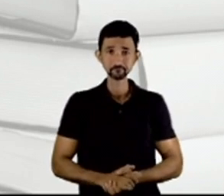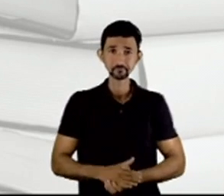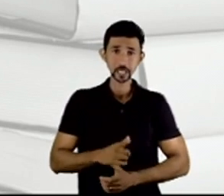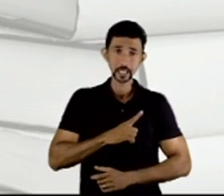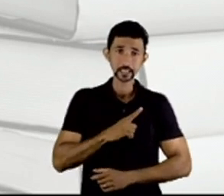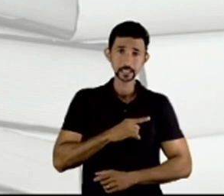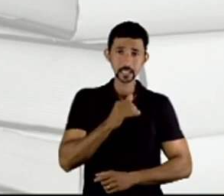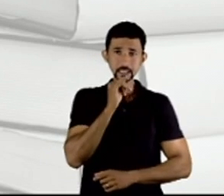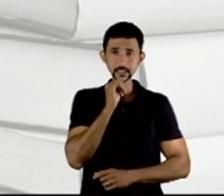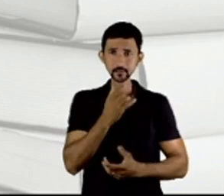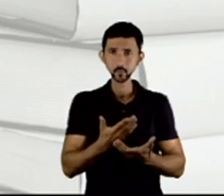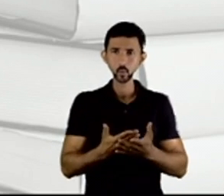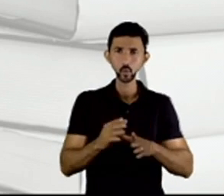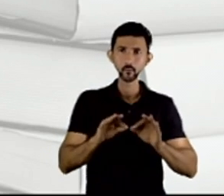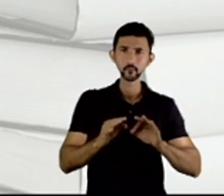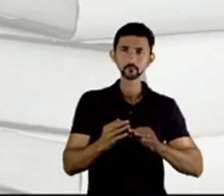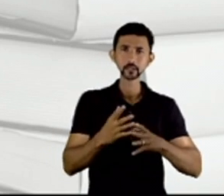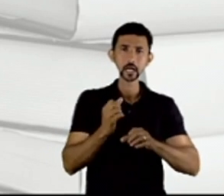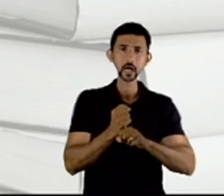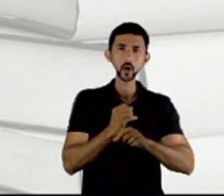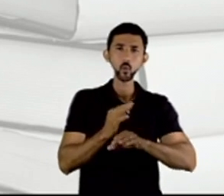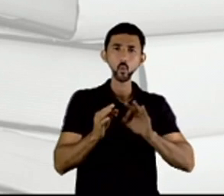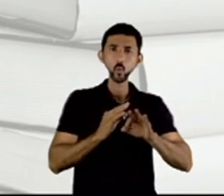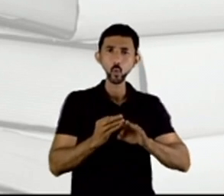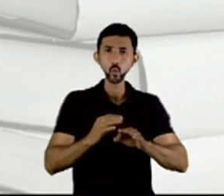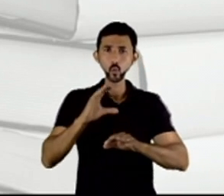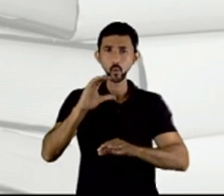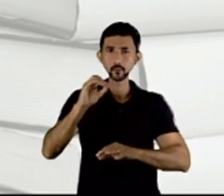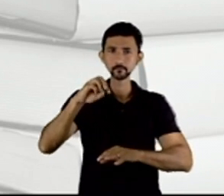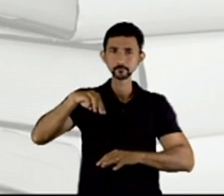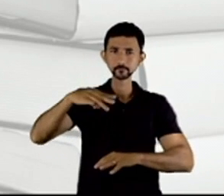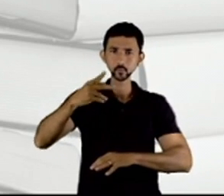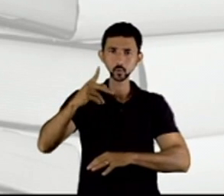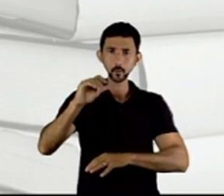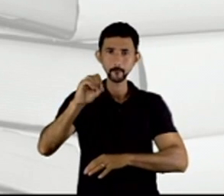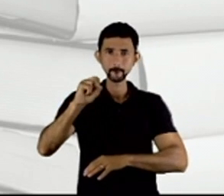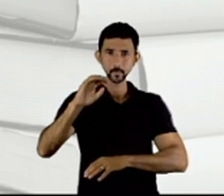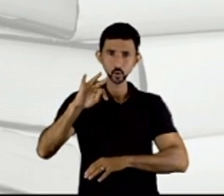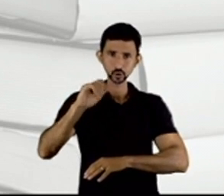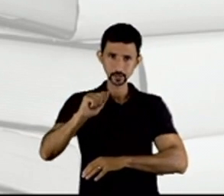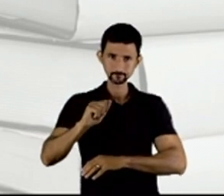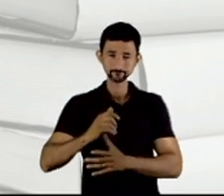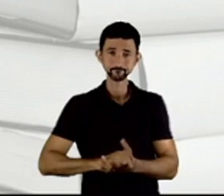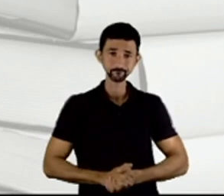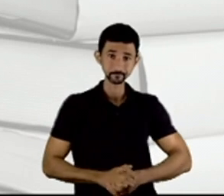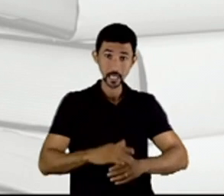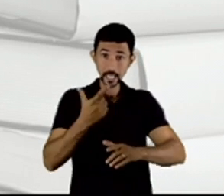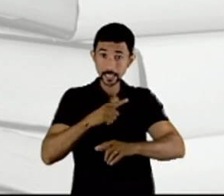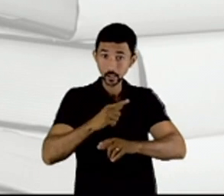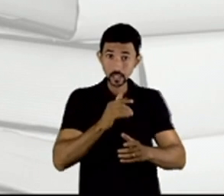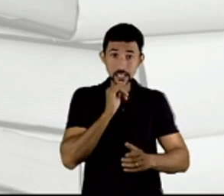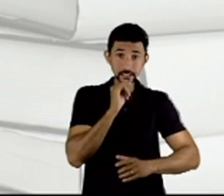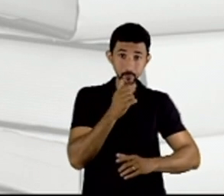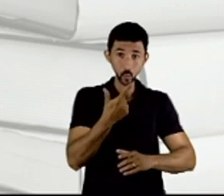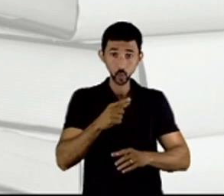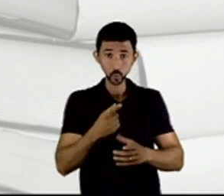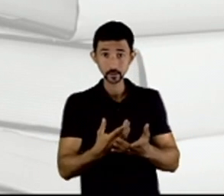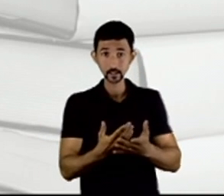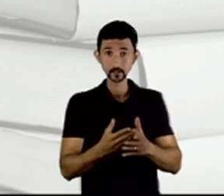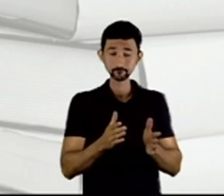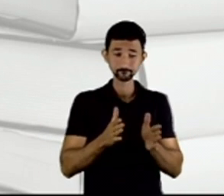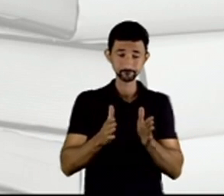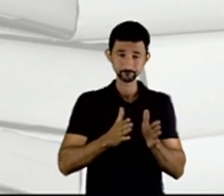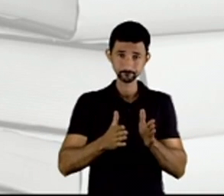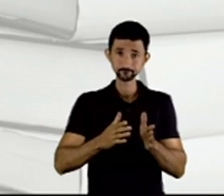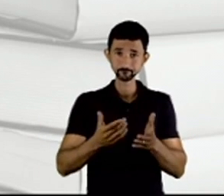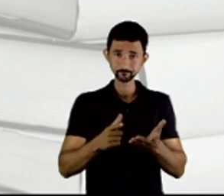exista, ela determina uma dízima periódica composta. Caso contrário, ou seja, se não tiver o aperíodo,